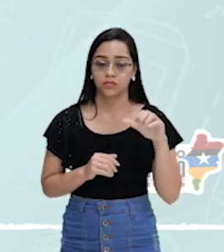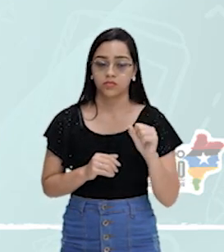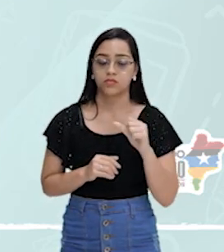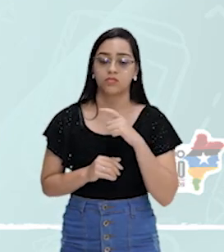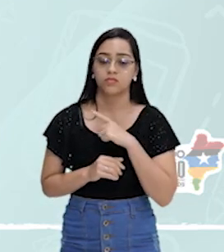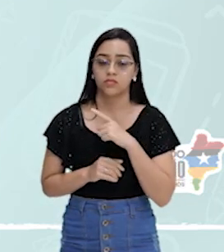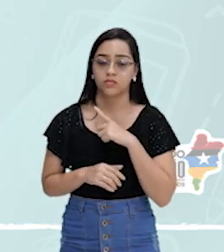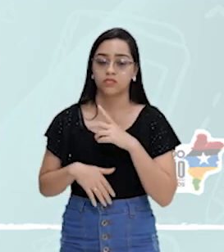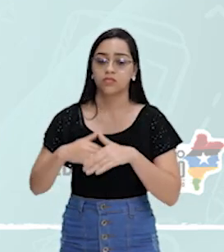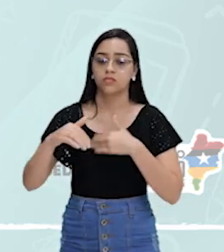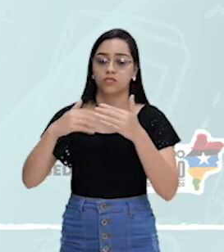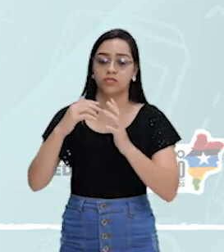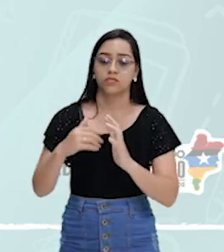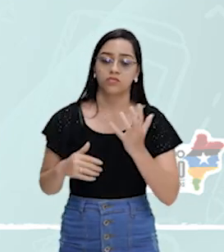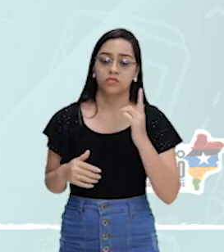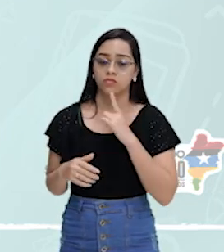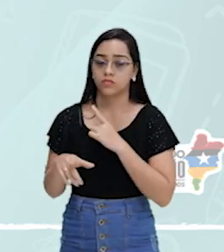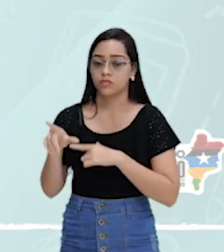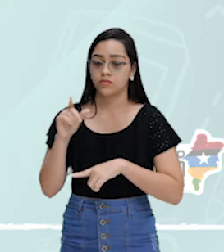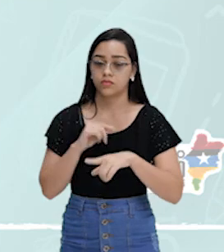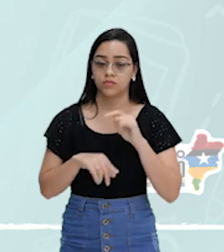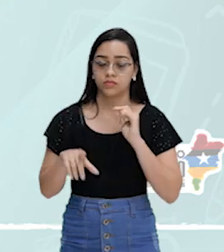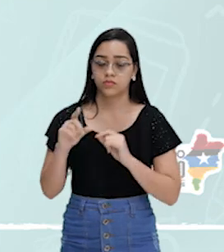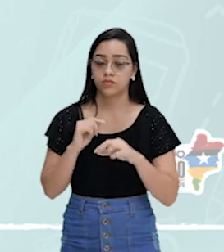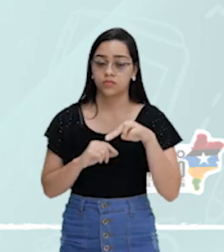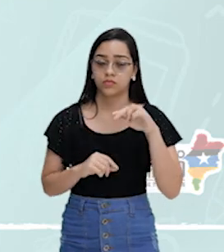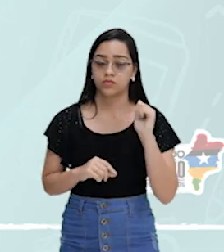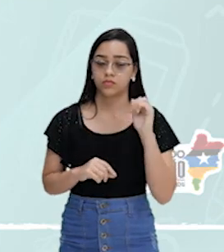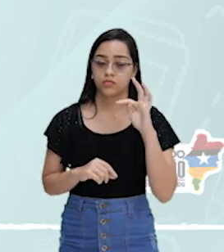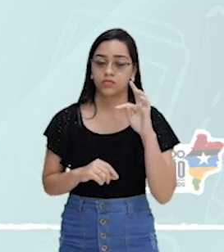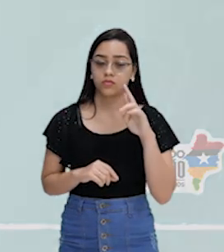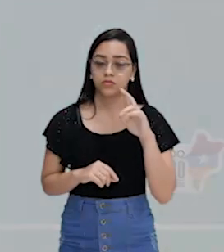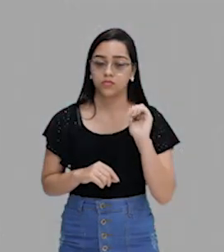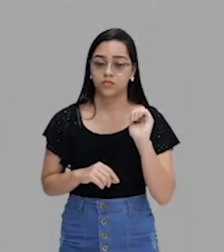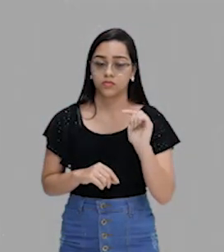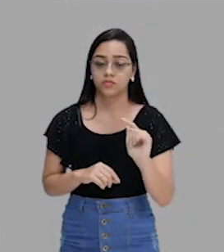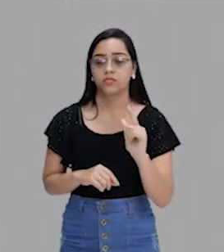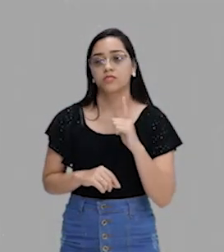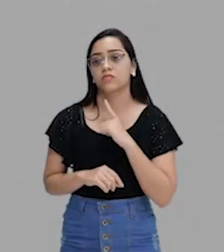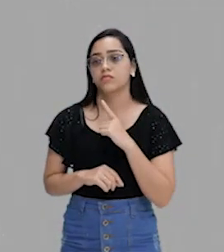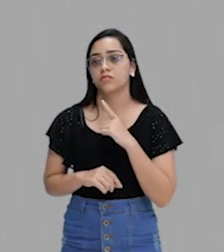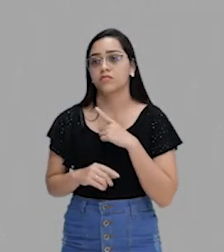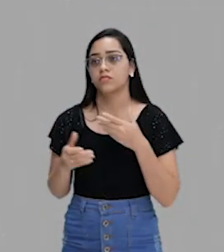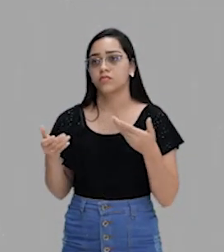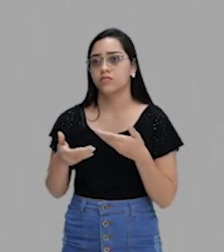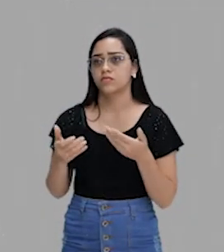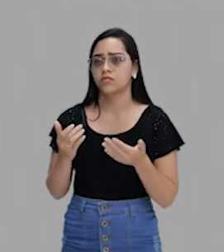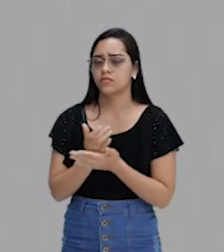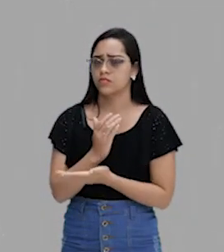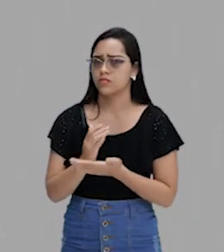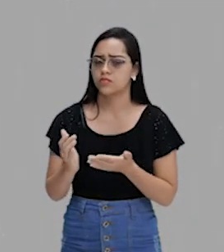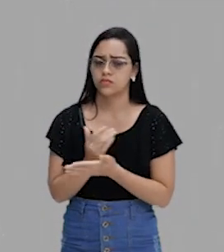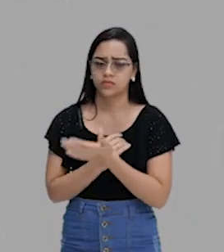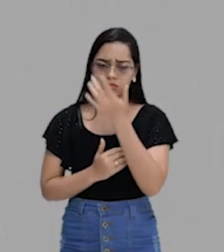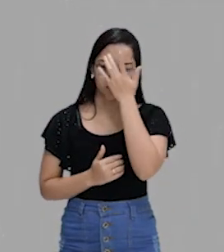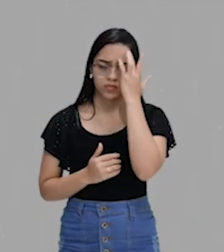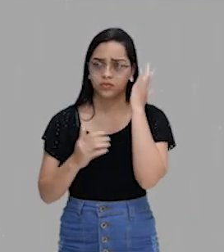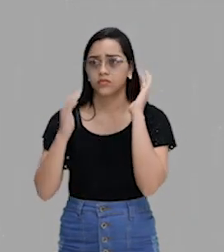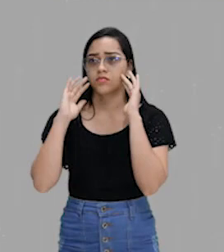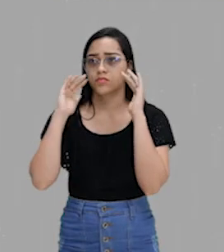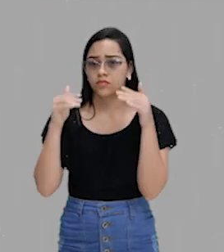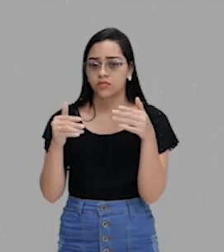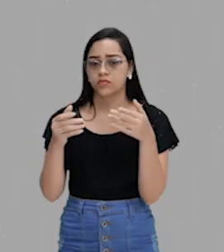esta evolução ocorre por seleção natural. Hoje em dia, né, atualmente, pessoas voltaram